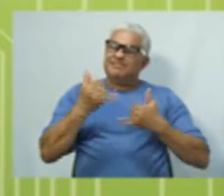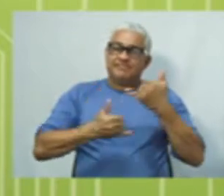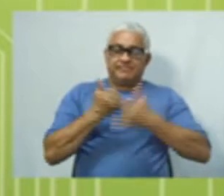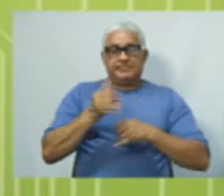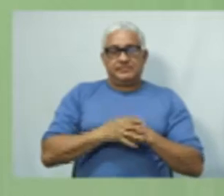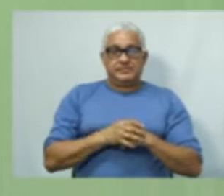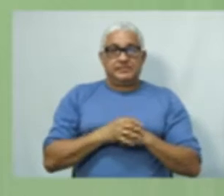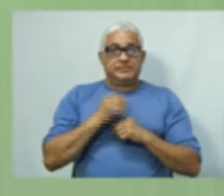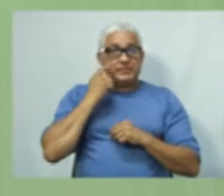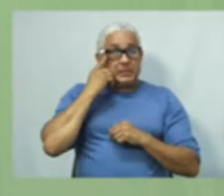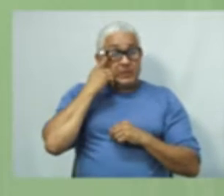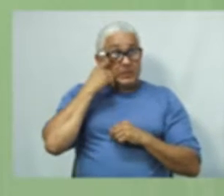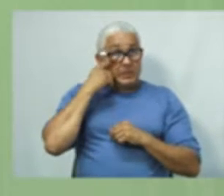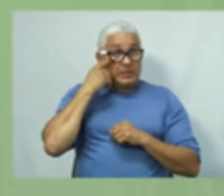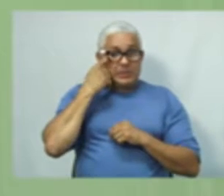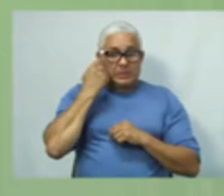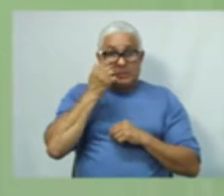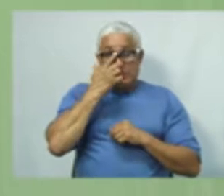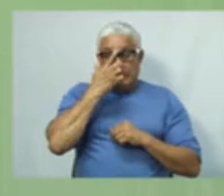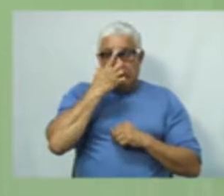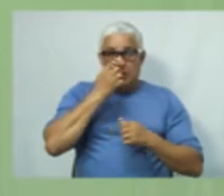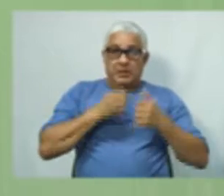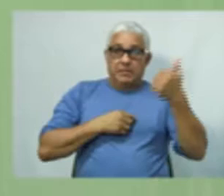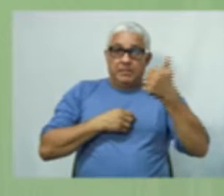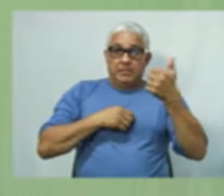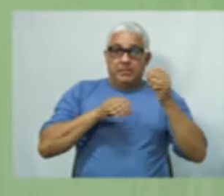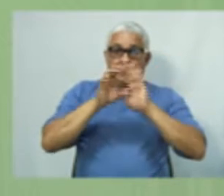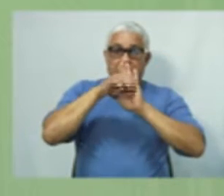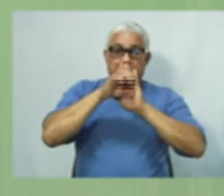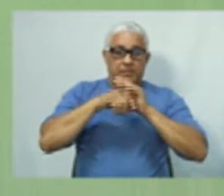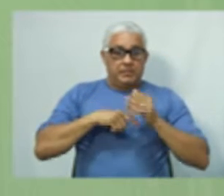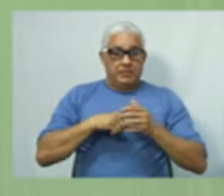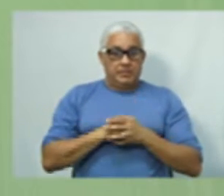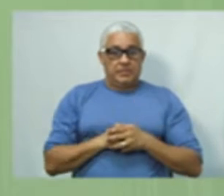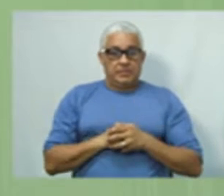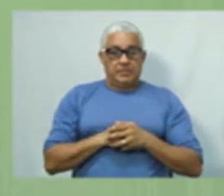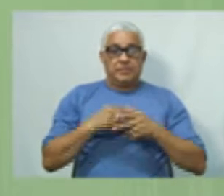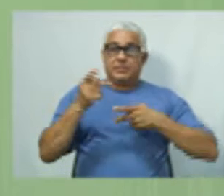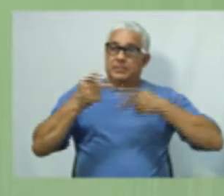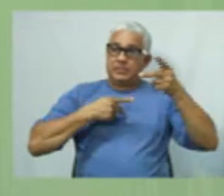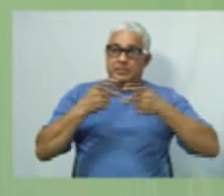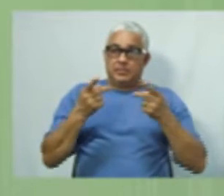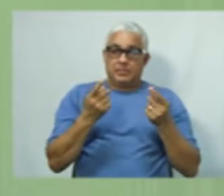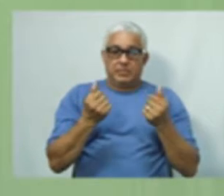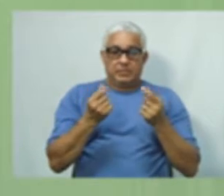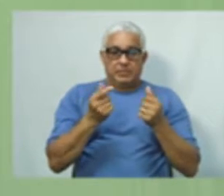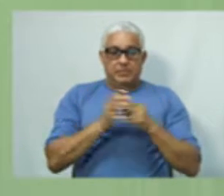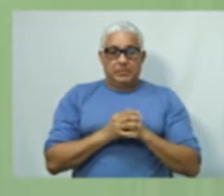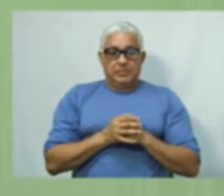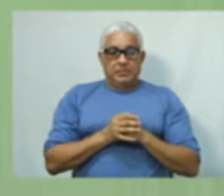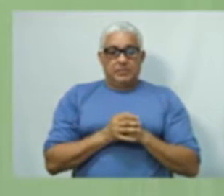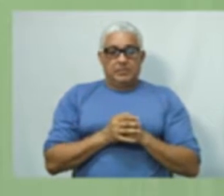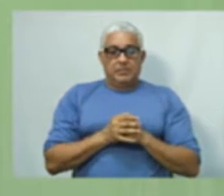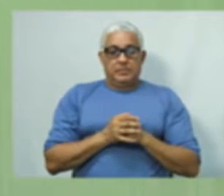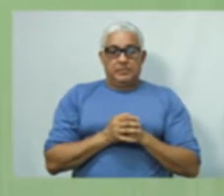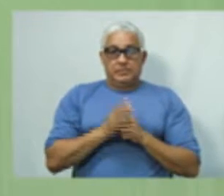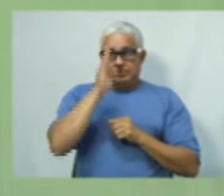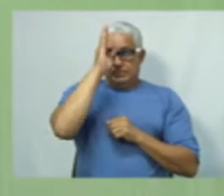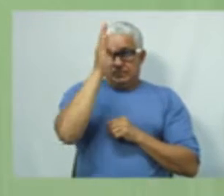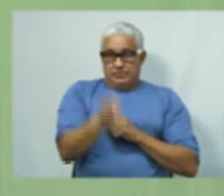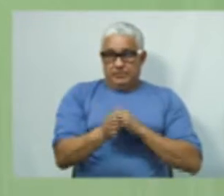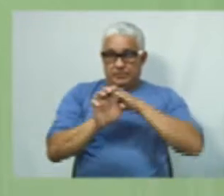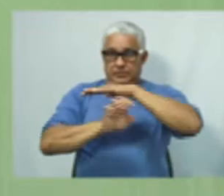lá. Nesse primeiro aqui conceito, nós temos o planejamento direciona a empresa